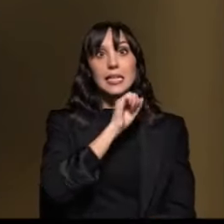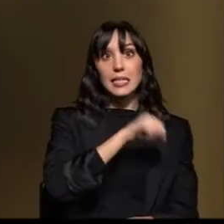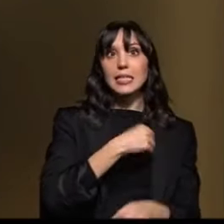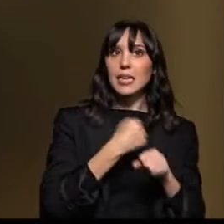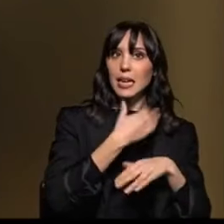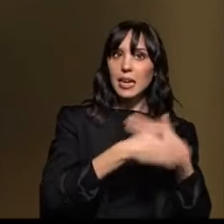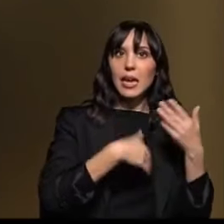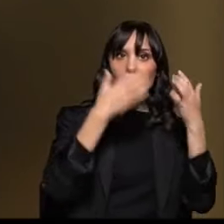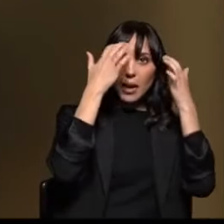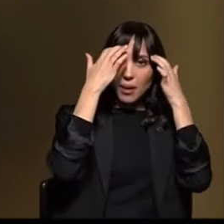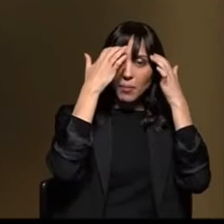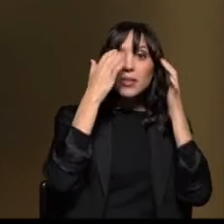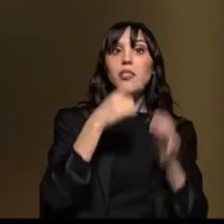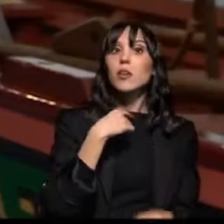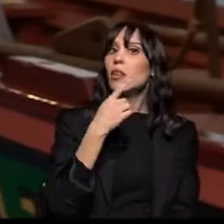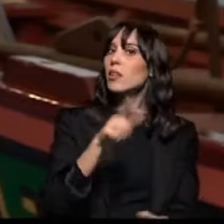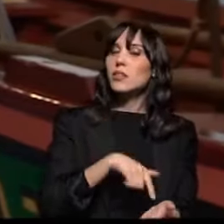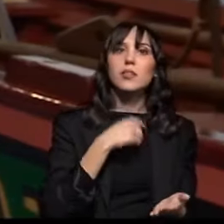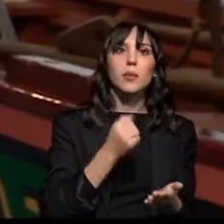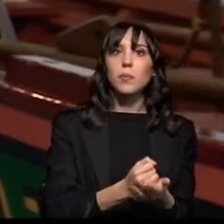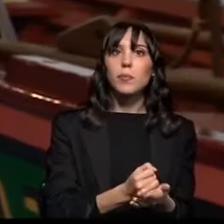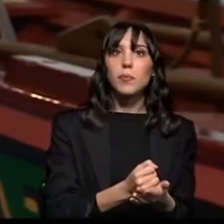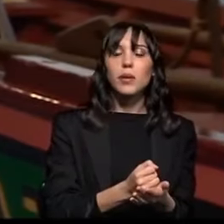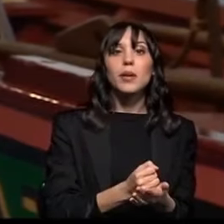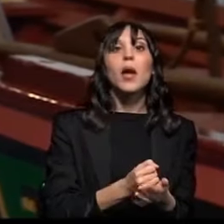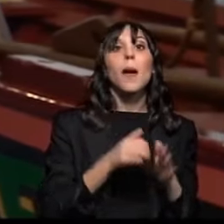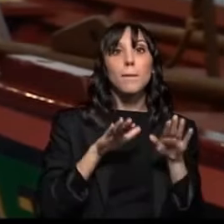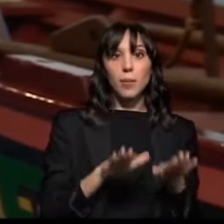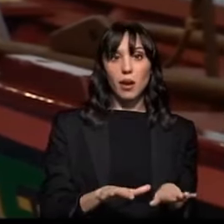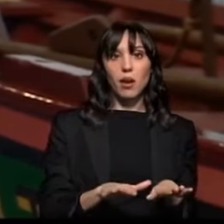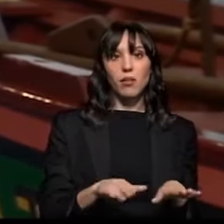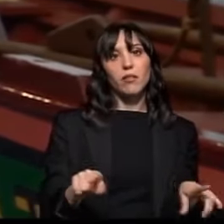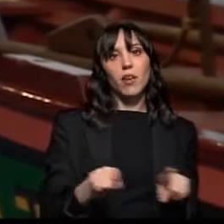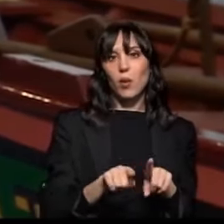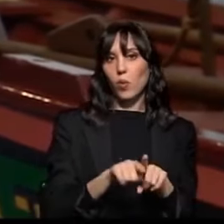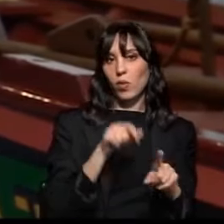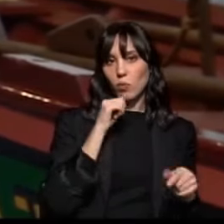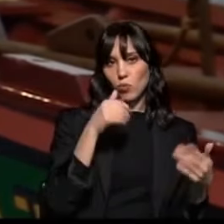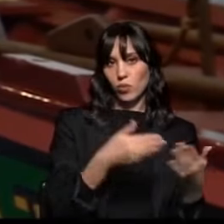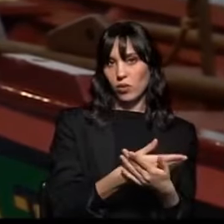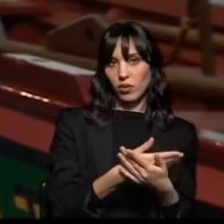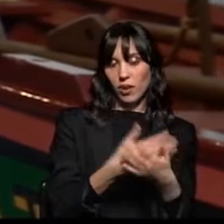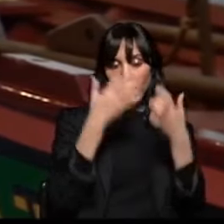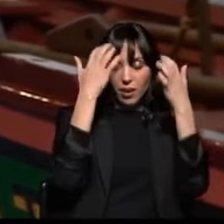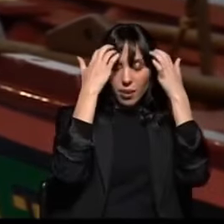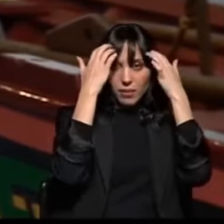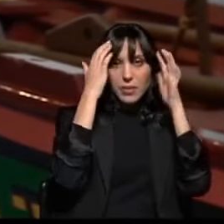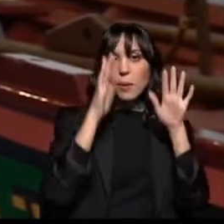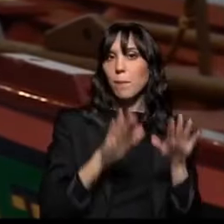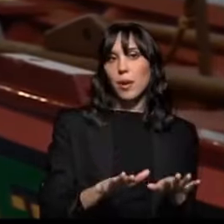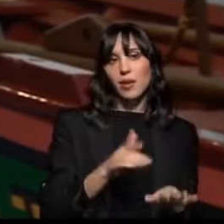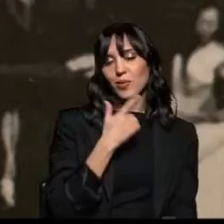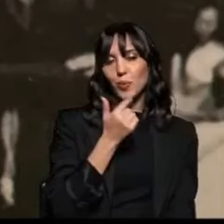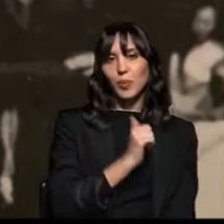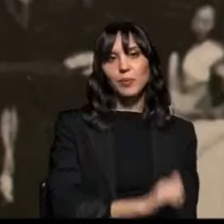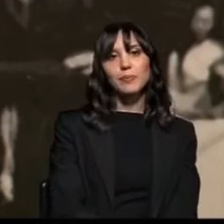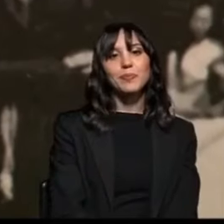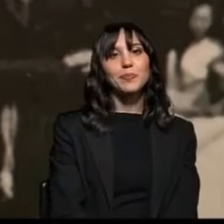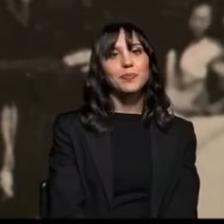E digo a toda a gente, o parar a morrer, a nossa cabeça não pode parar.